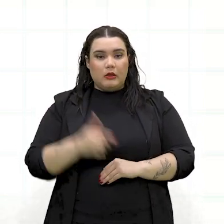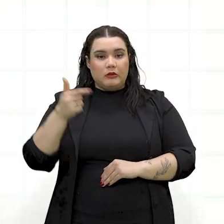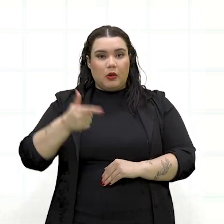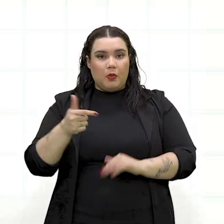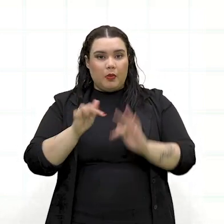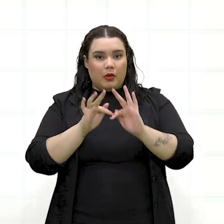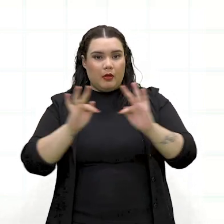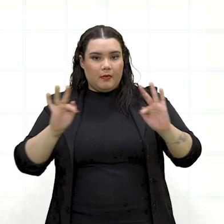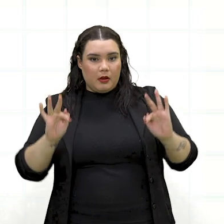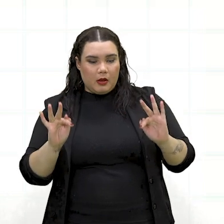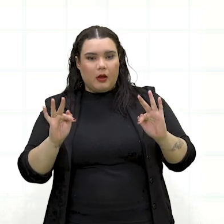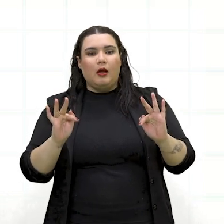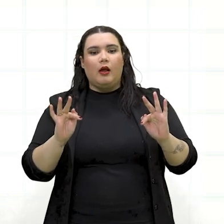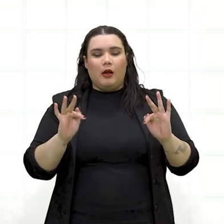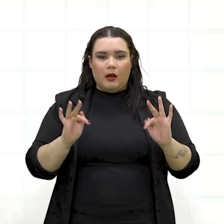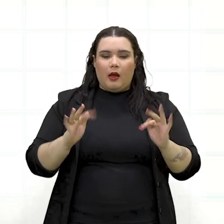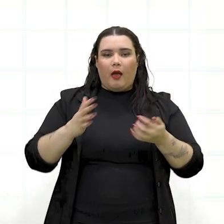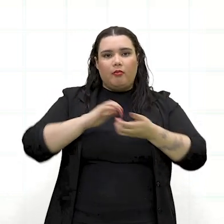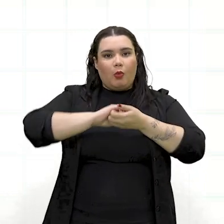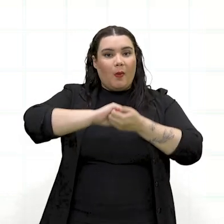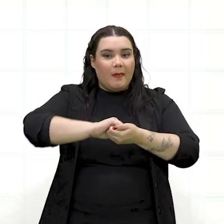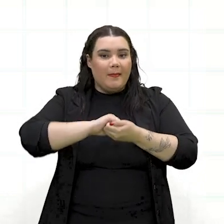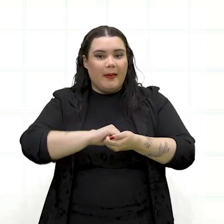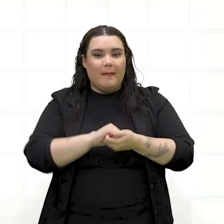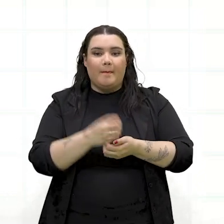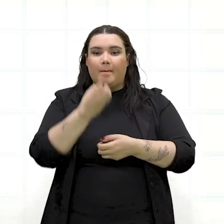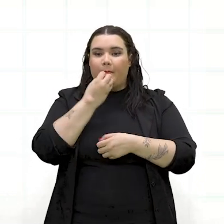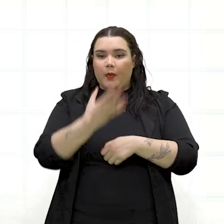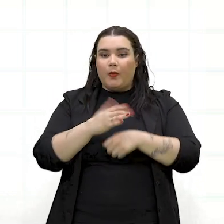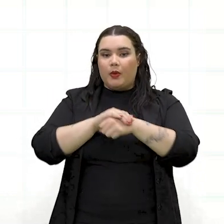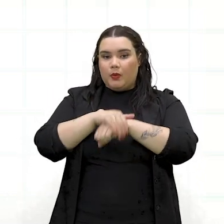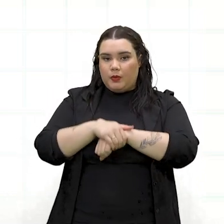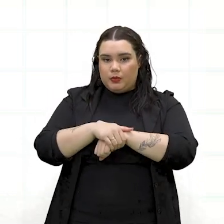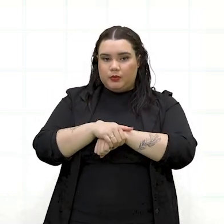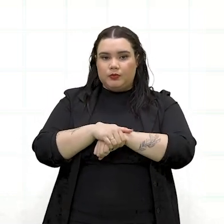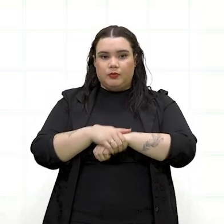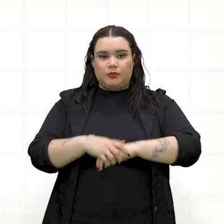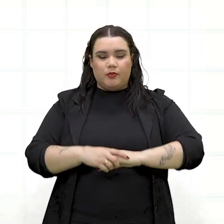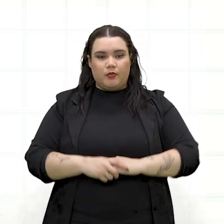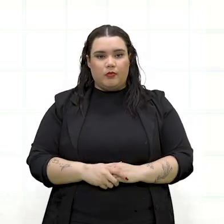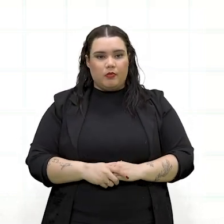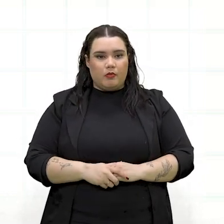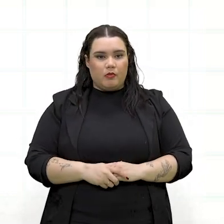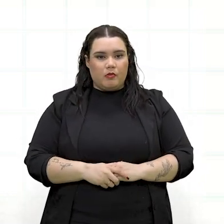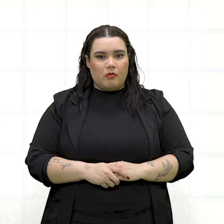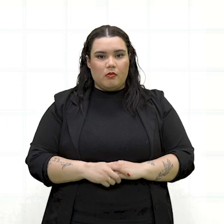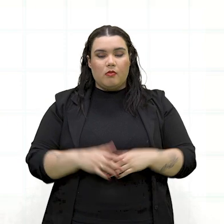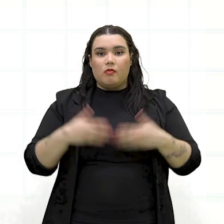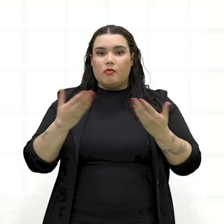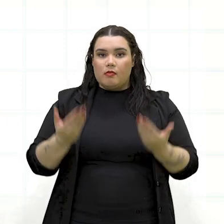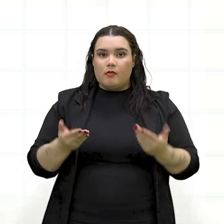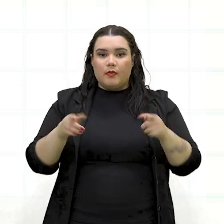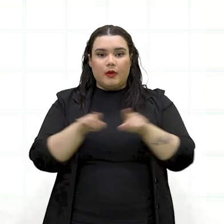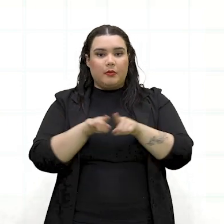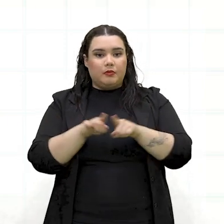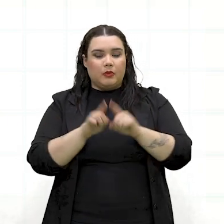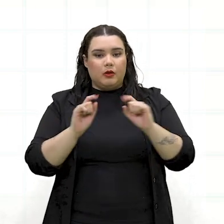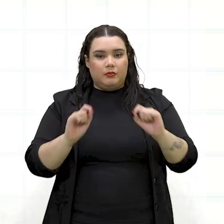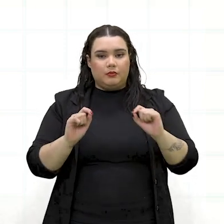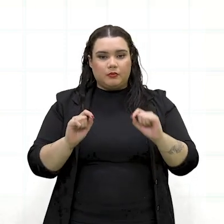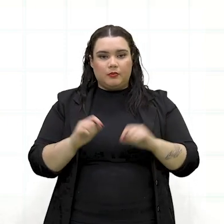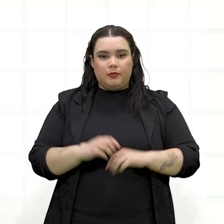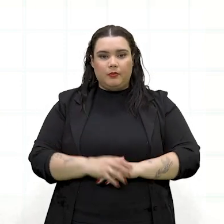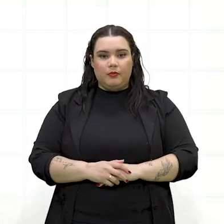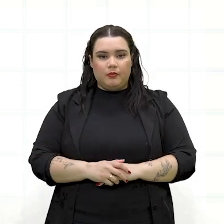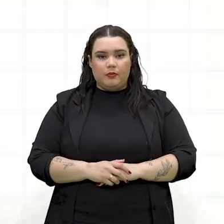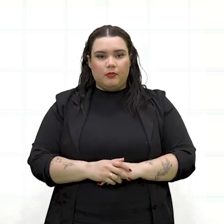boa noite, né? Cumprimentar as pessoas assim. Além disso, né? Olha só como é que,